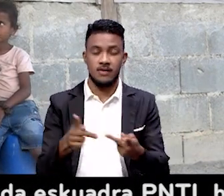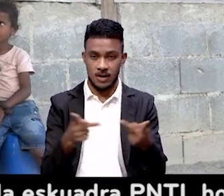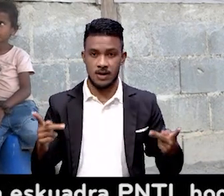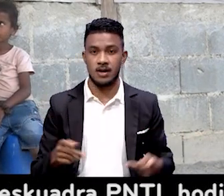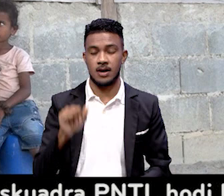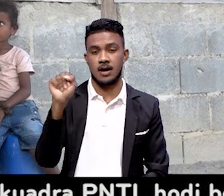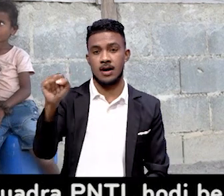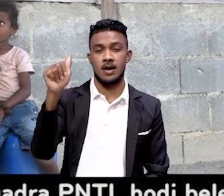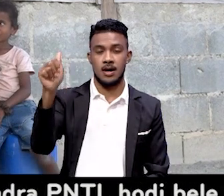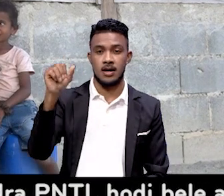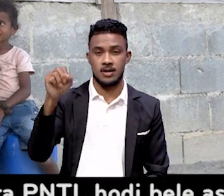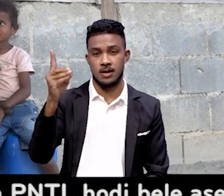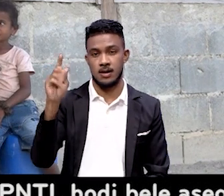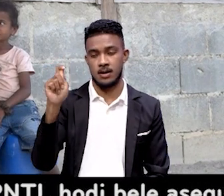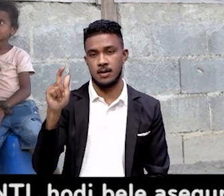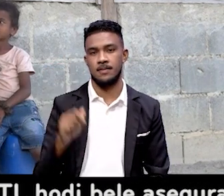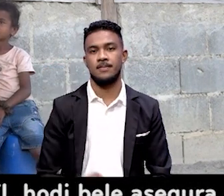te.